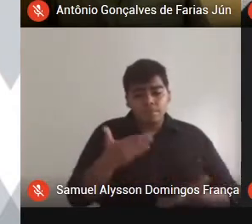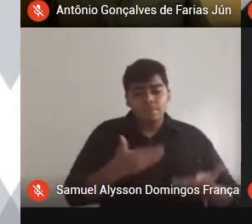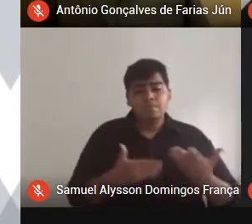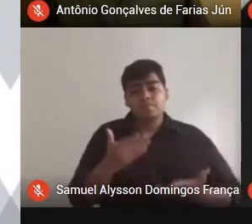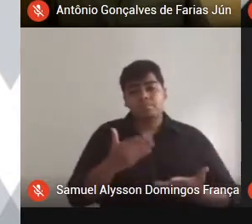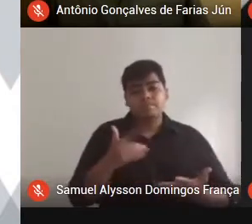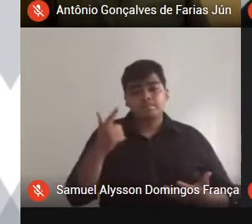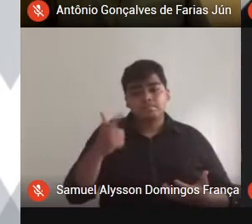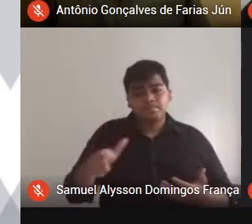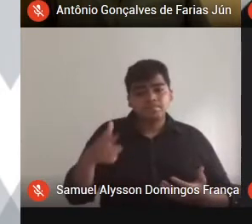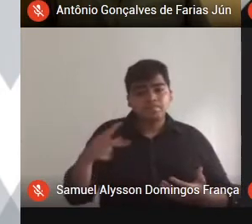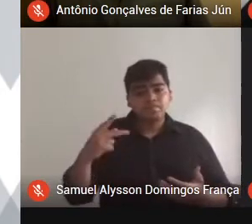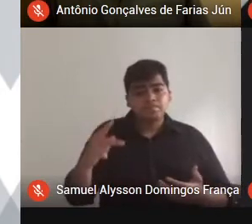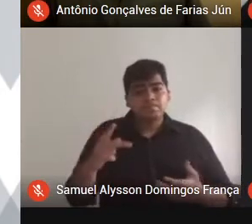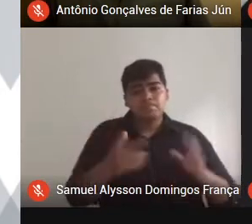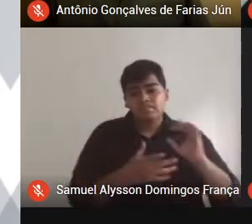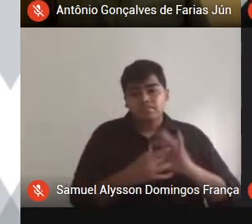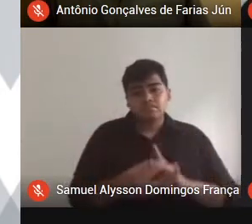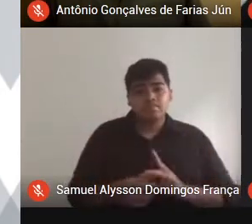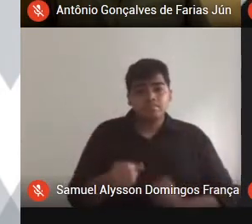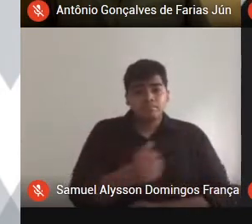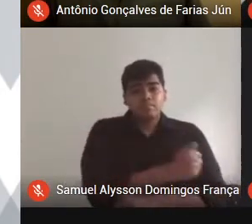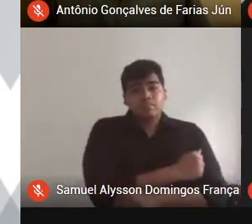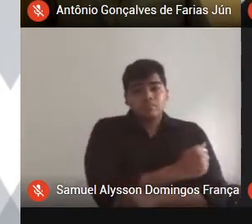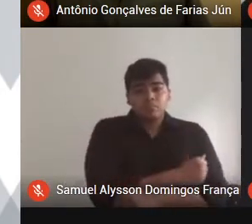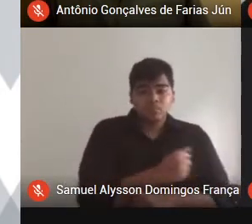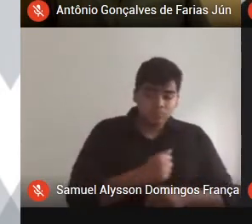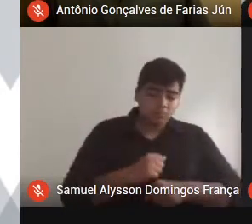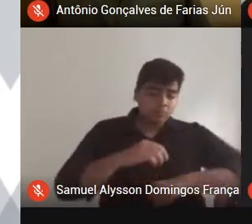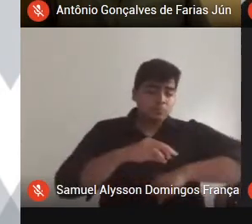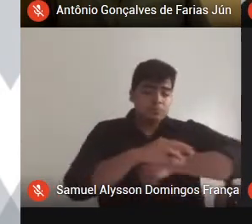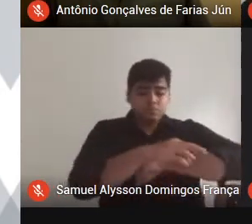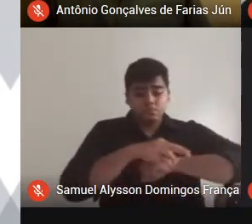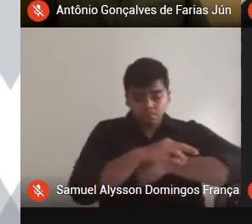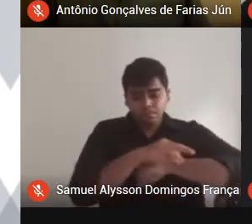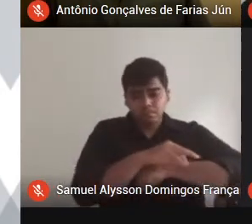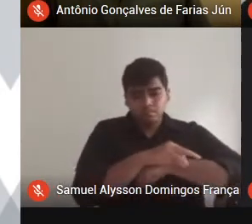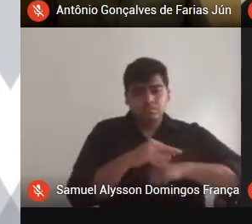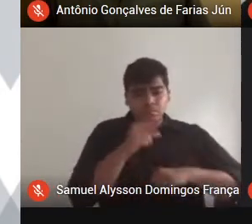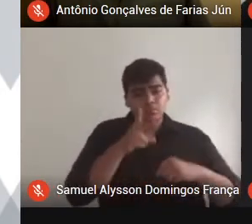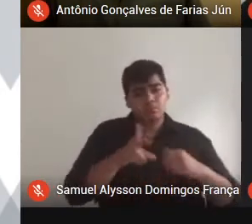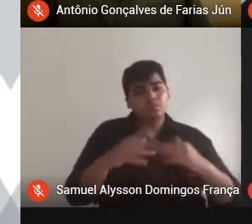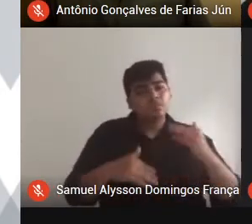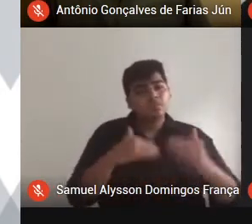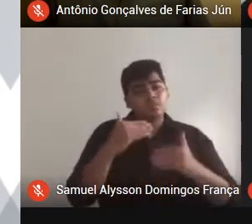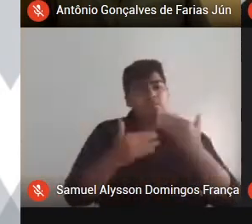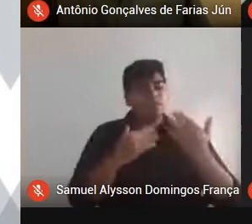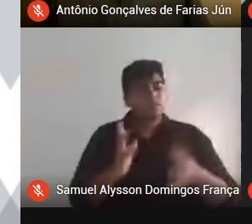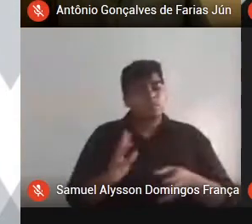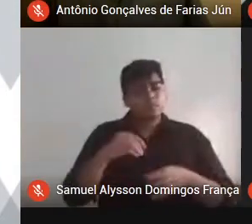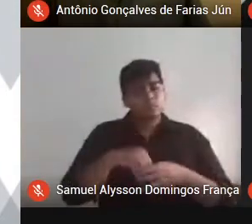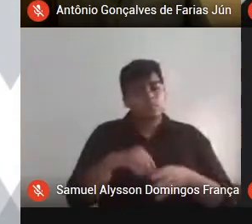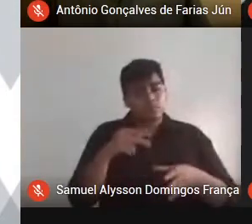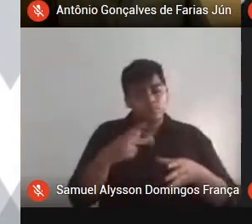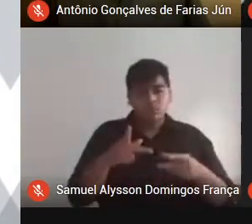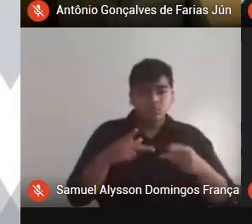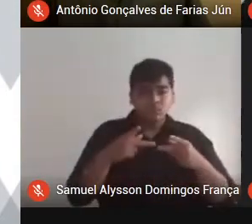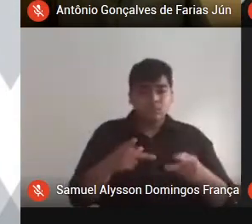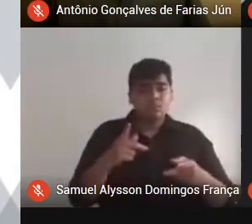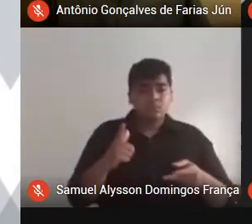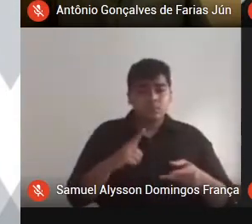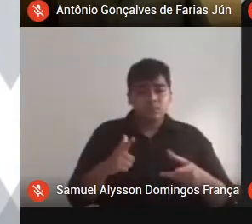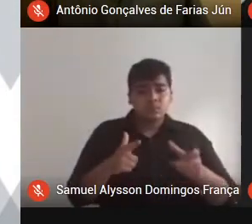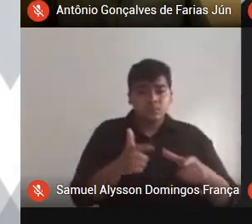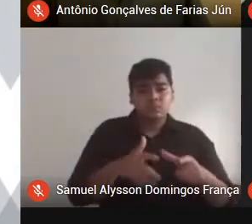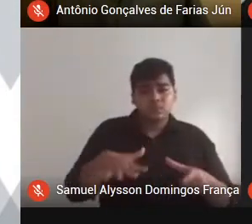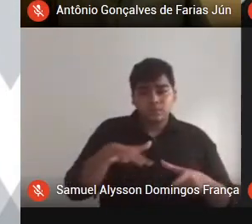saberes. Os alunos de edificações, eles se envolvem muito com esses projetos, porque as demandas envolvem muito espaço, né? Então, nós temos aqui o